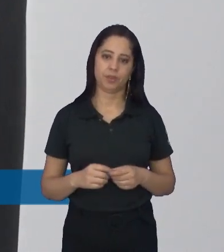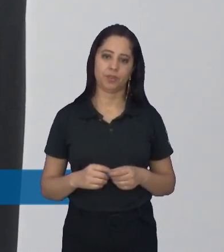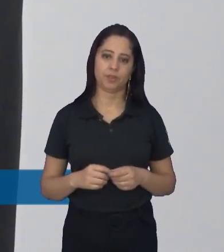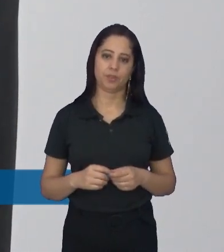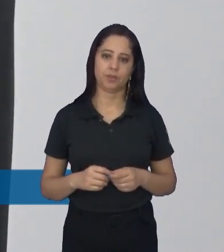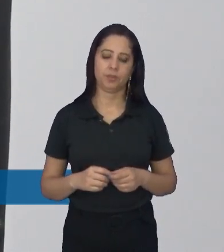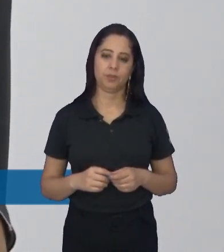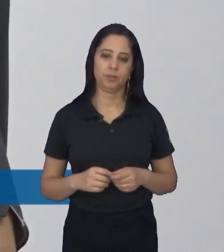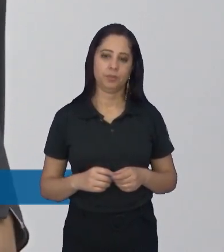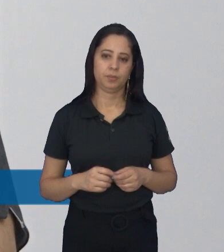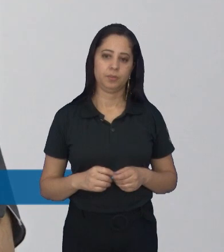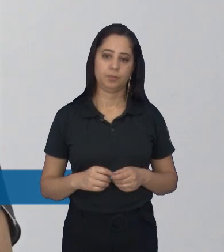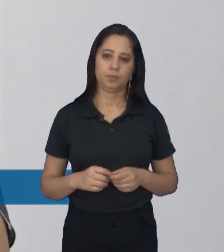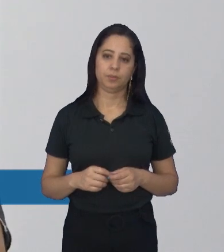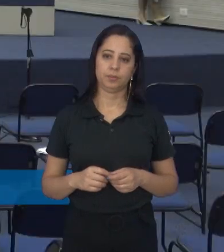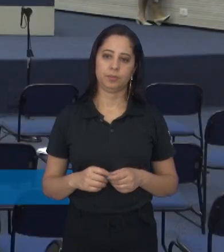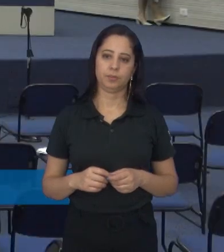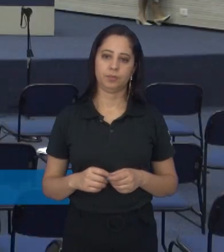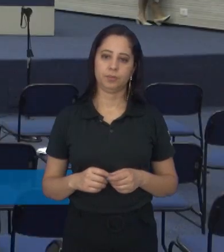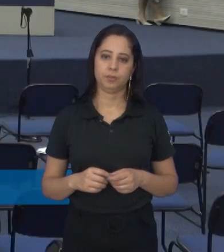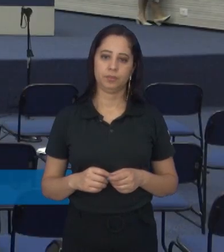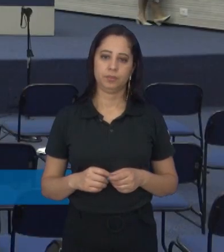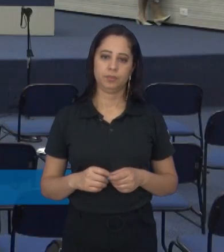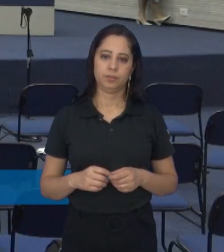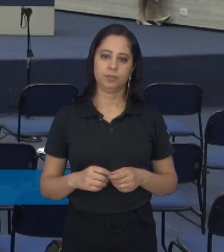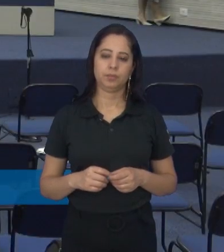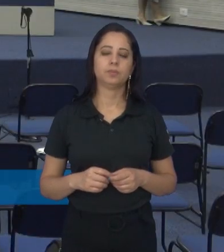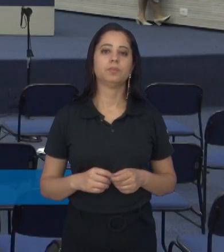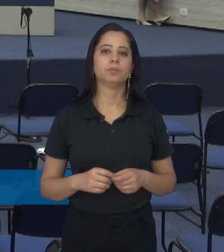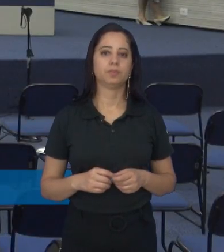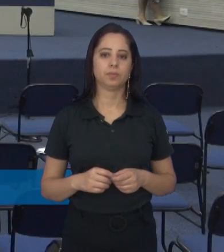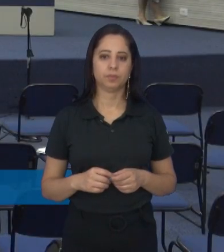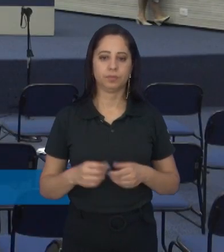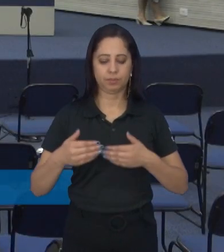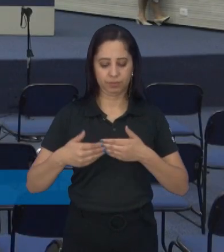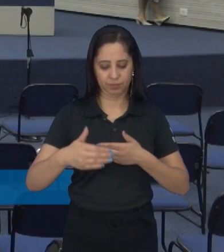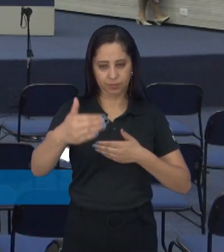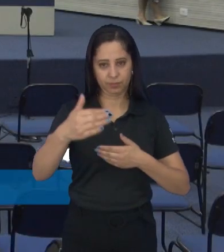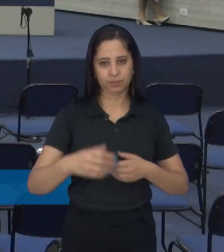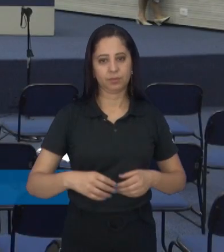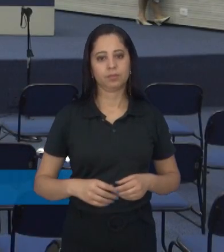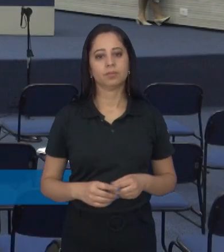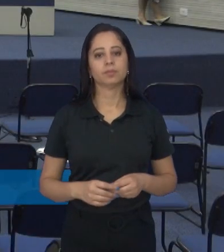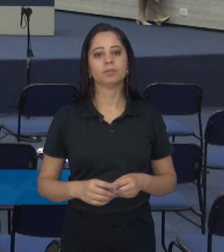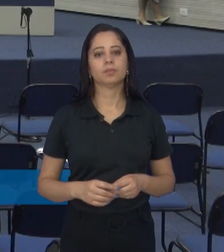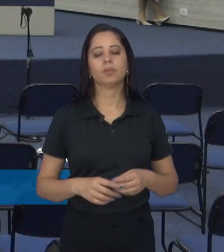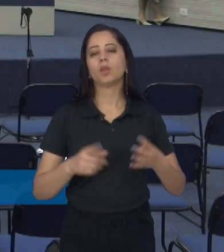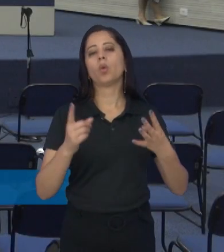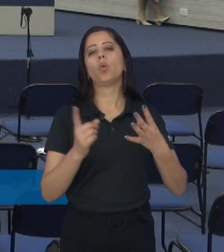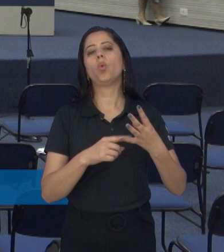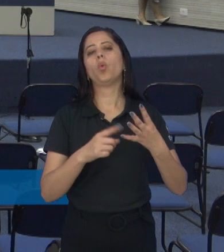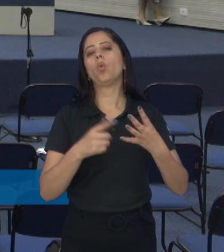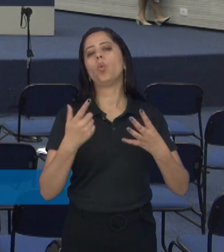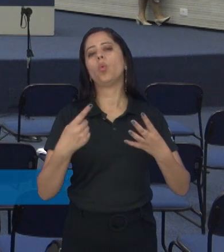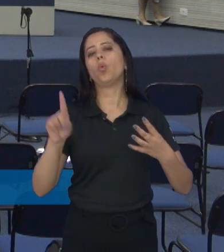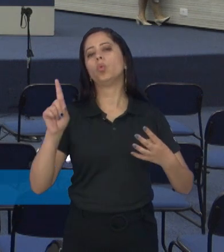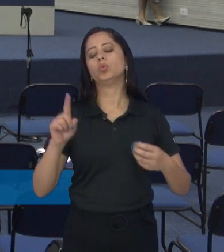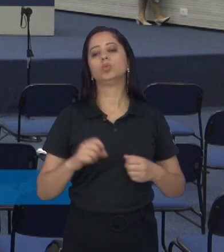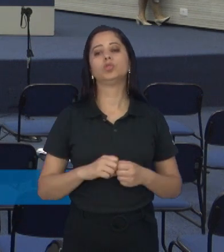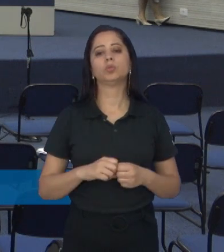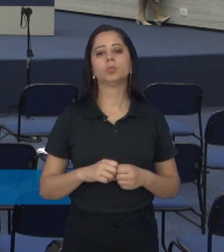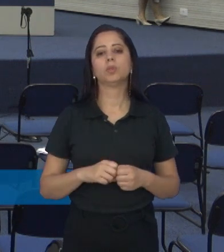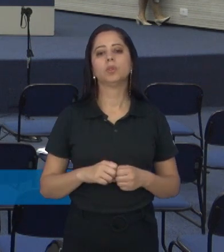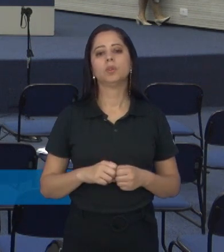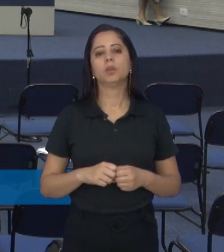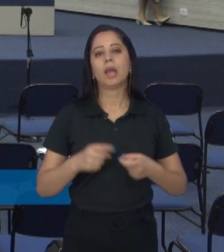banhado acho que terminou tá bom vamos lá e a última apontamento do vereador Petite ele